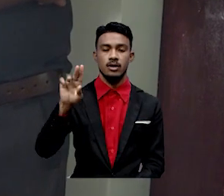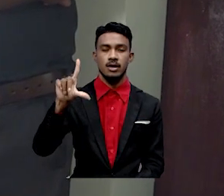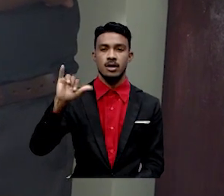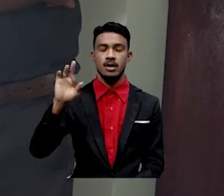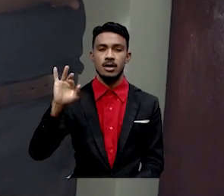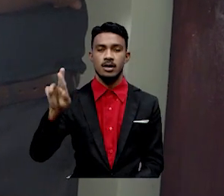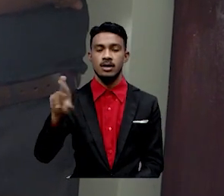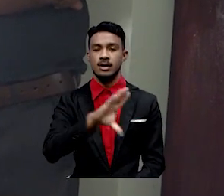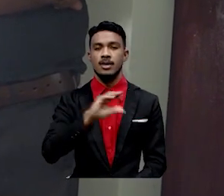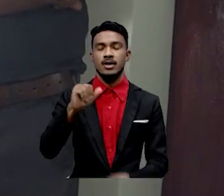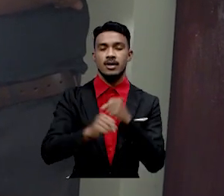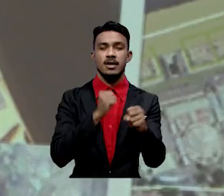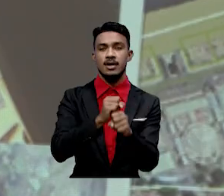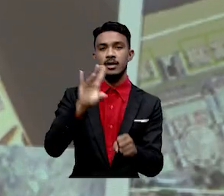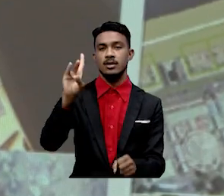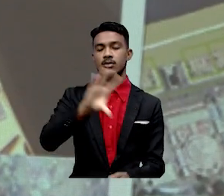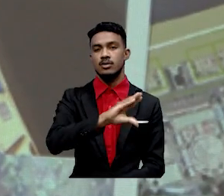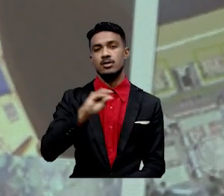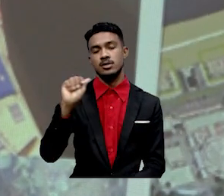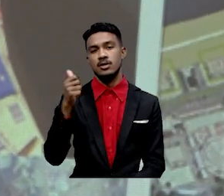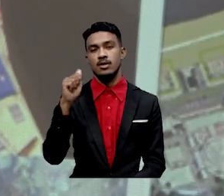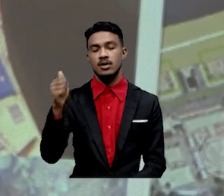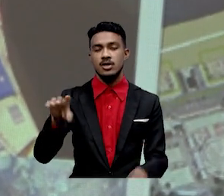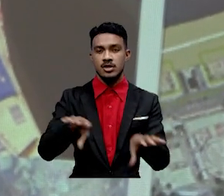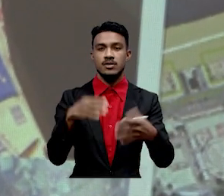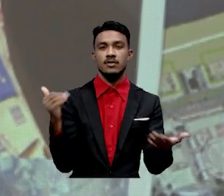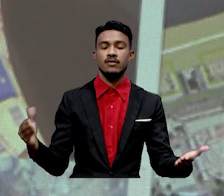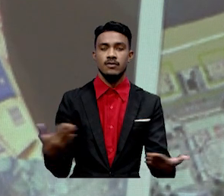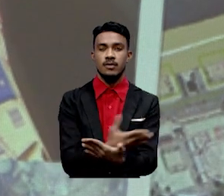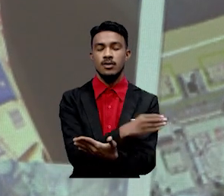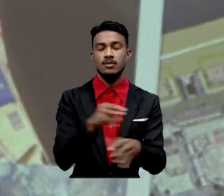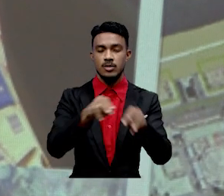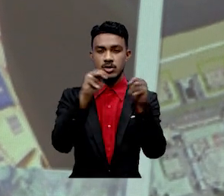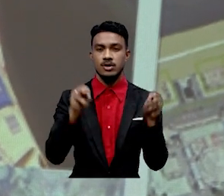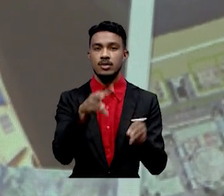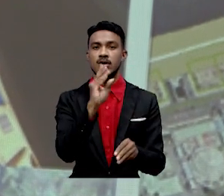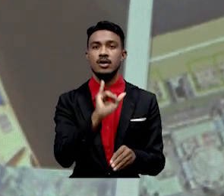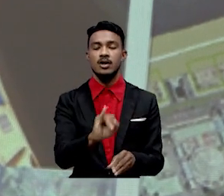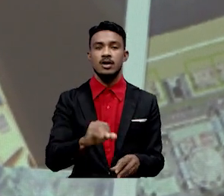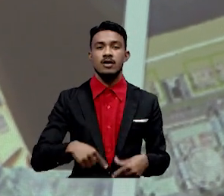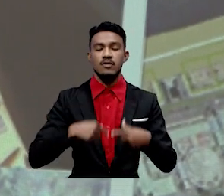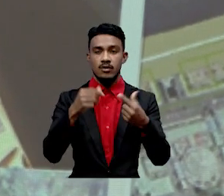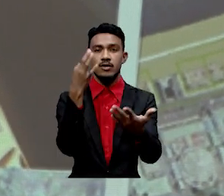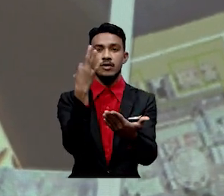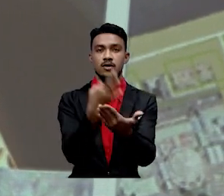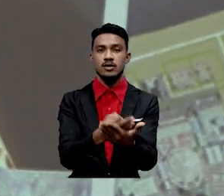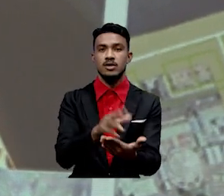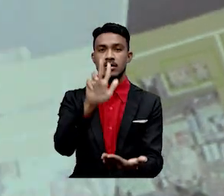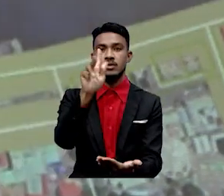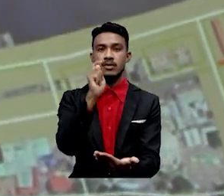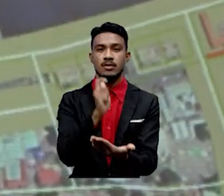sanulu. Ba projeto fone, governo Timor-Leste Lihusi município dili, aloca osan tokon